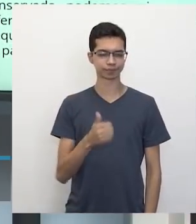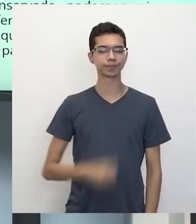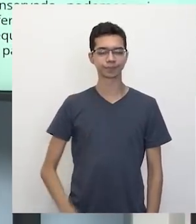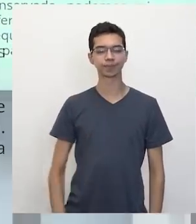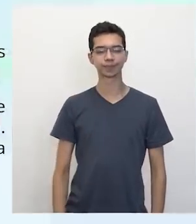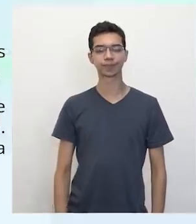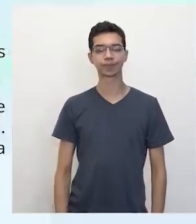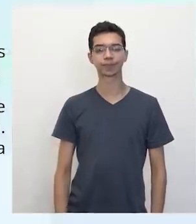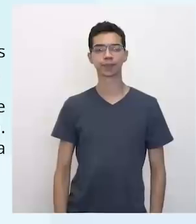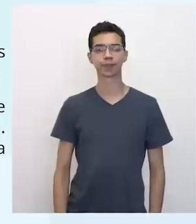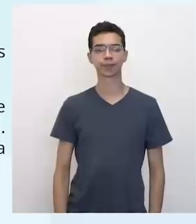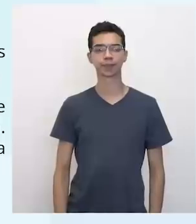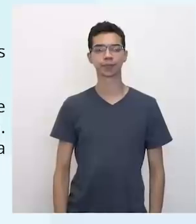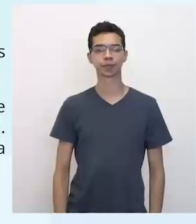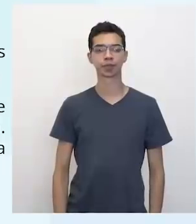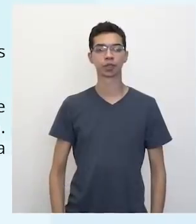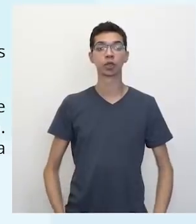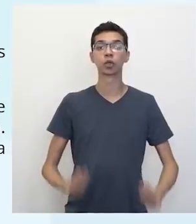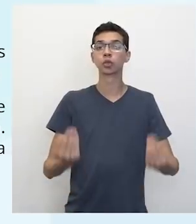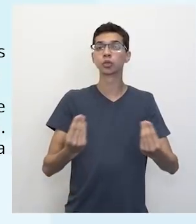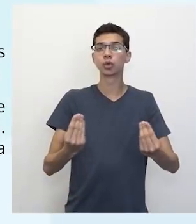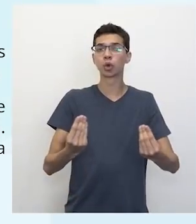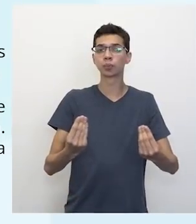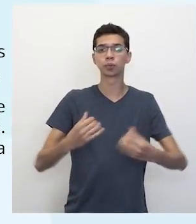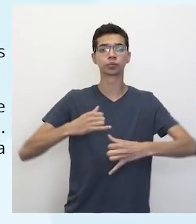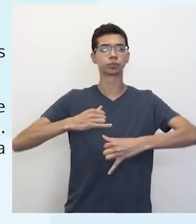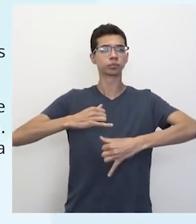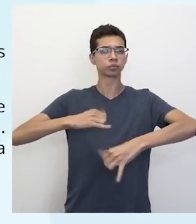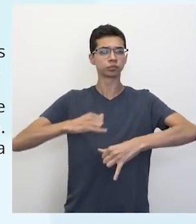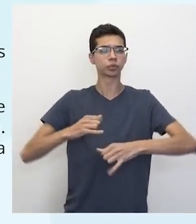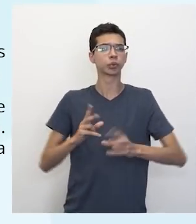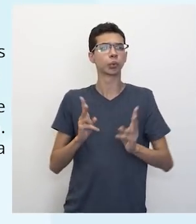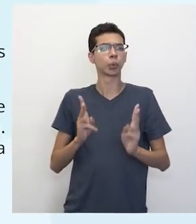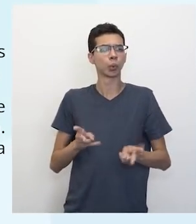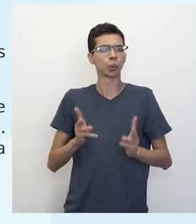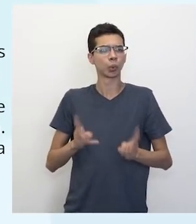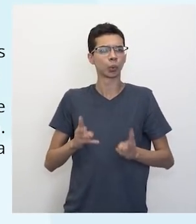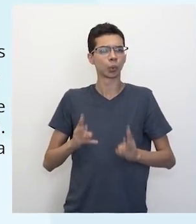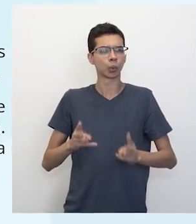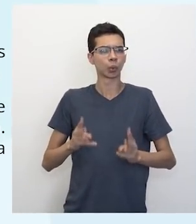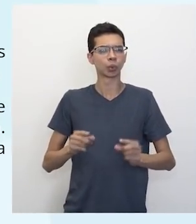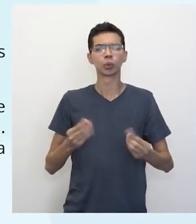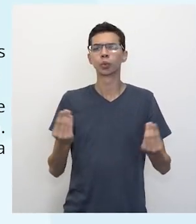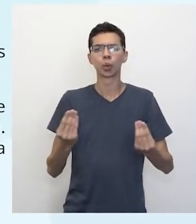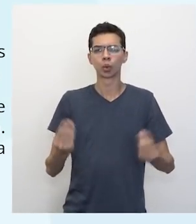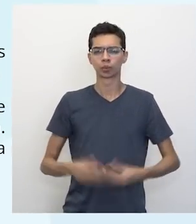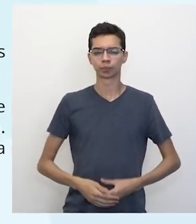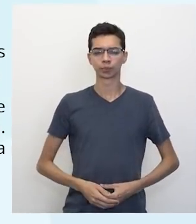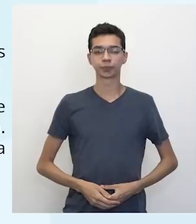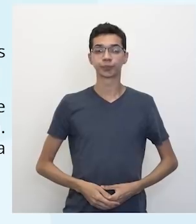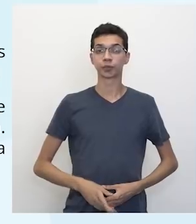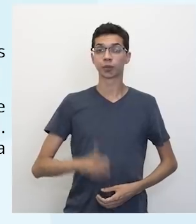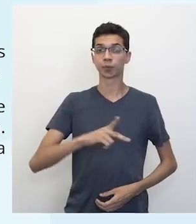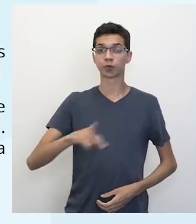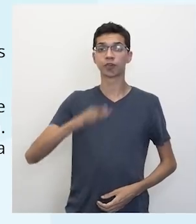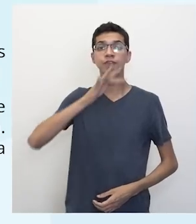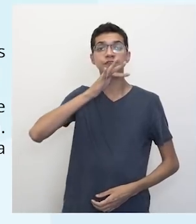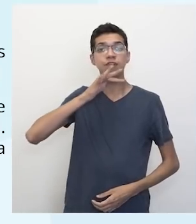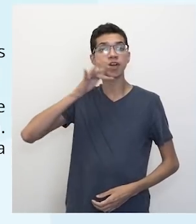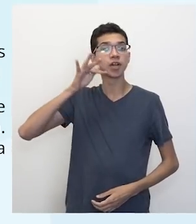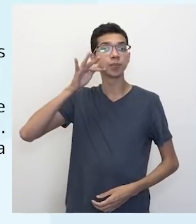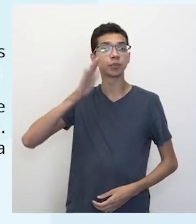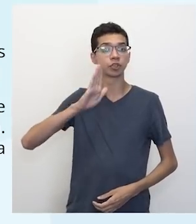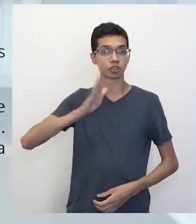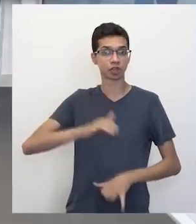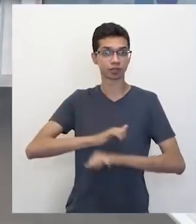Princípio geral da conservação de energia. Como o professor Fábio falou, a energia, ela conserva. O que é conservar, professor?